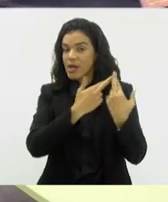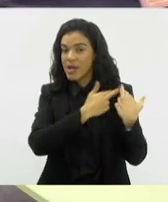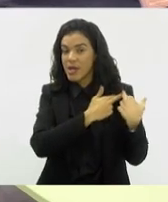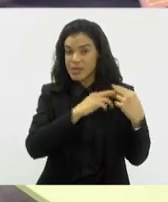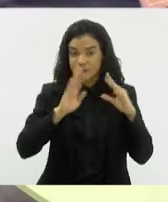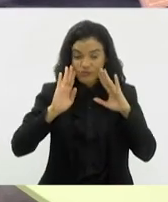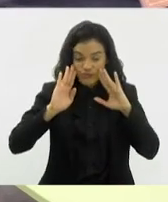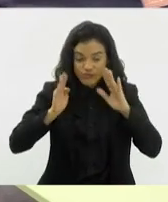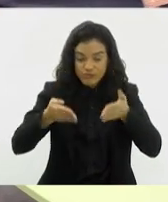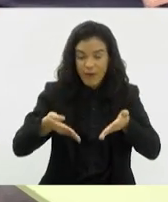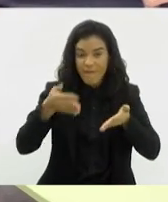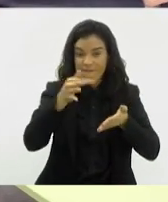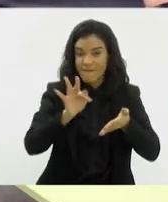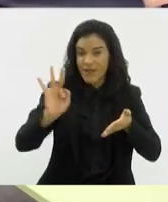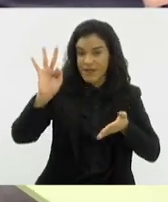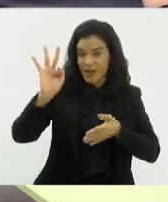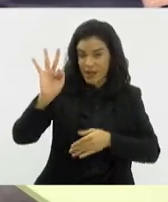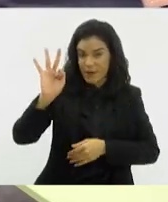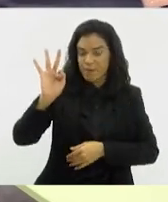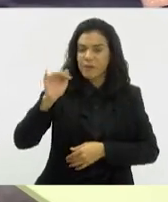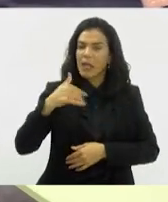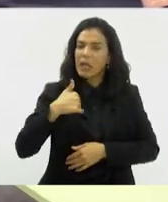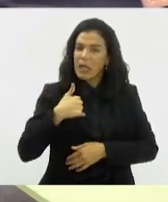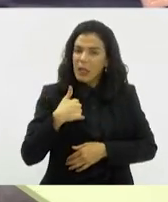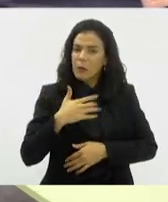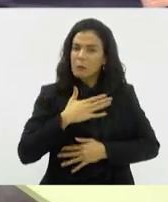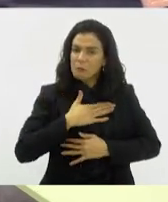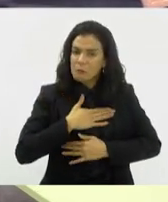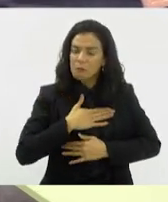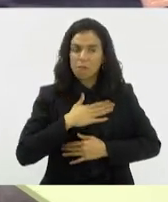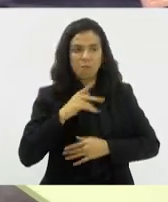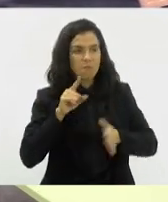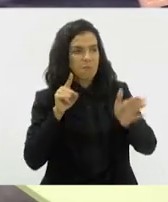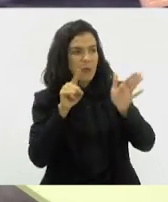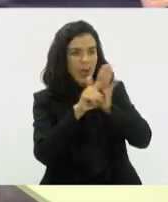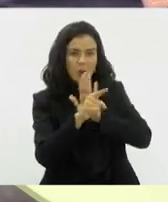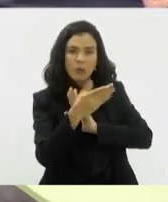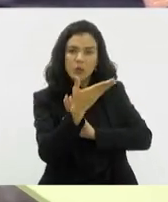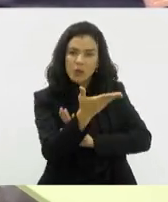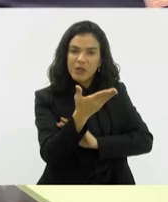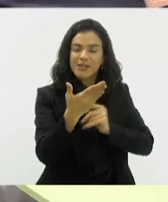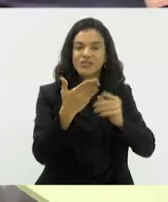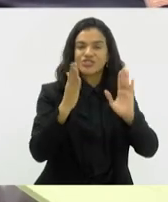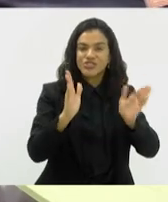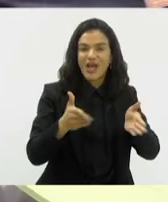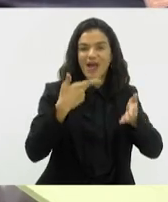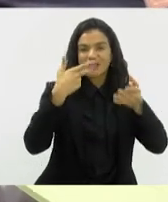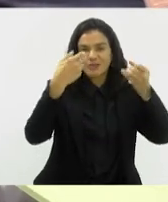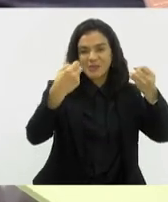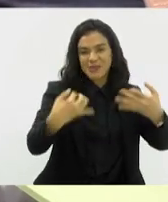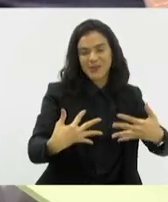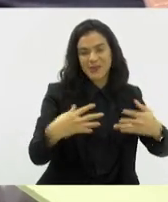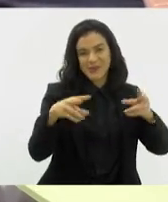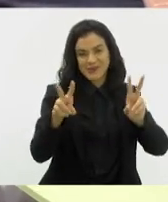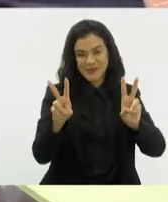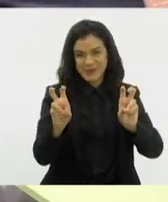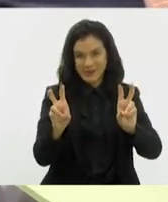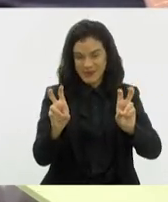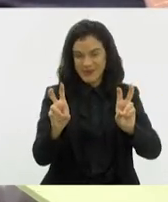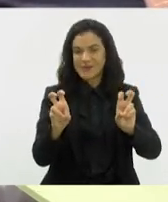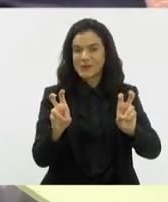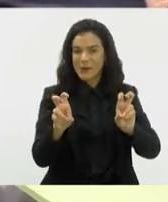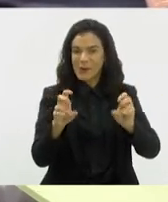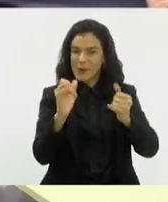exclusiva federal. É, eu levanto para Vossa Excelência se manifestar, porque Vossa Excelência já se manifestou sobre